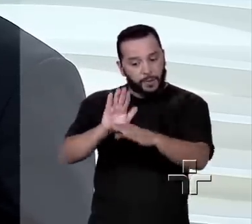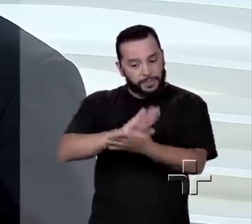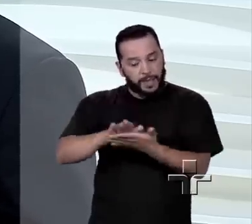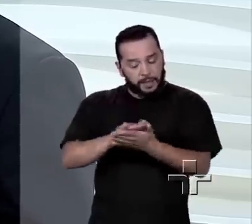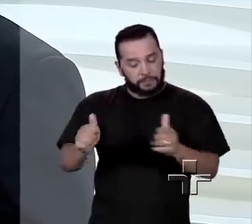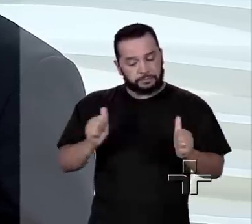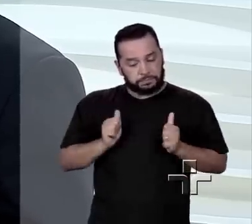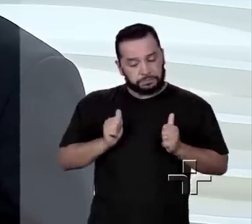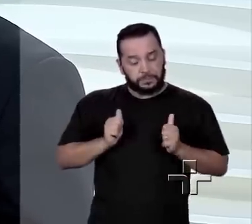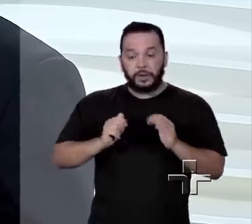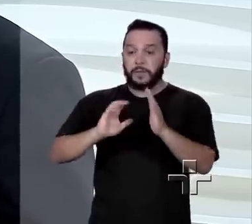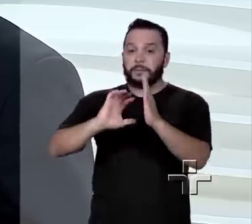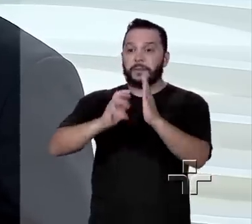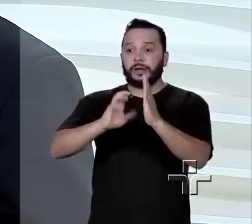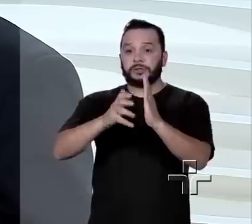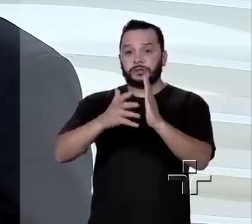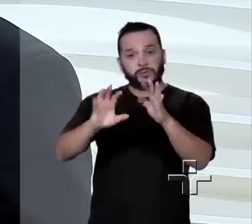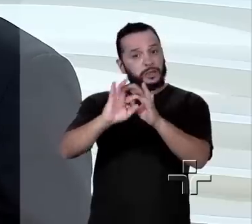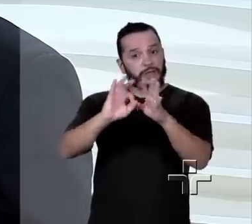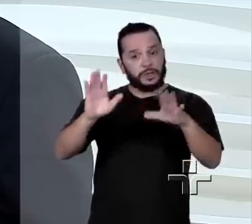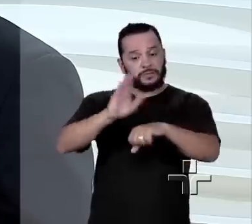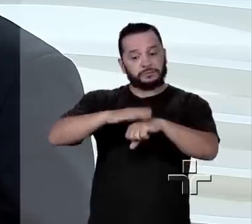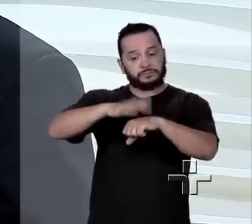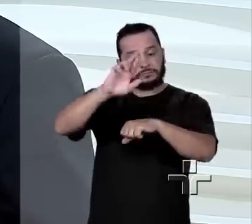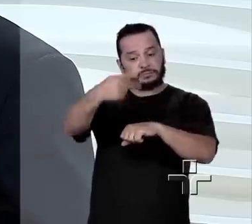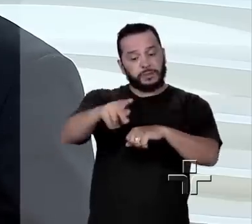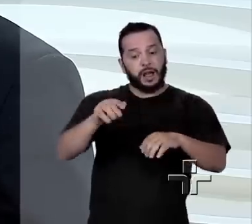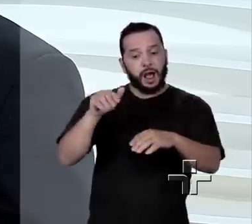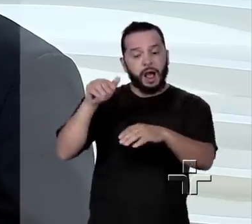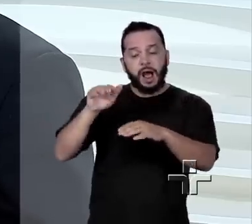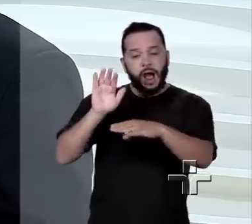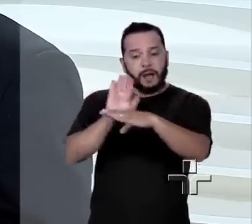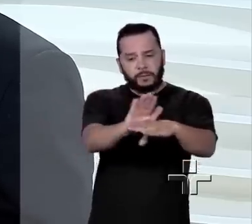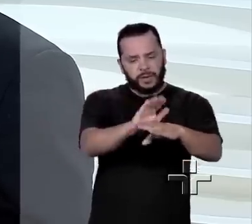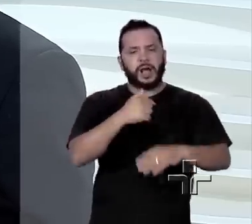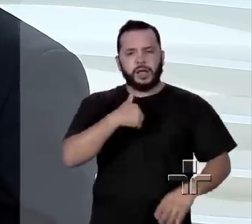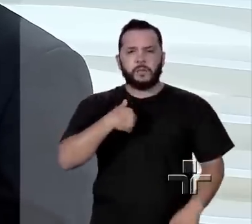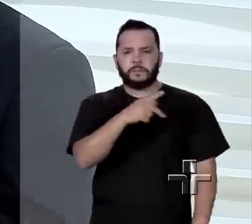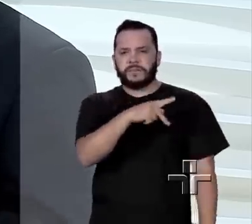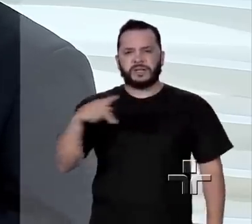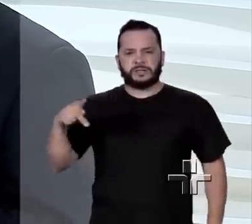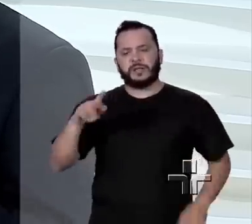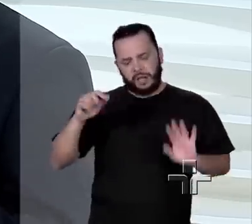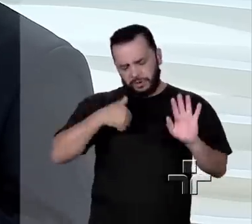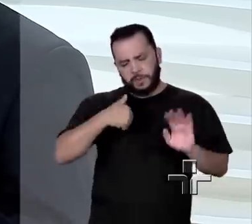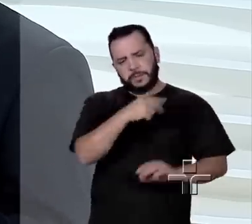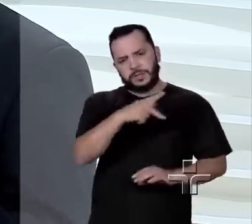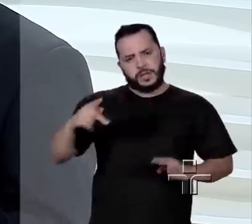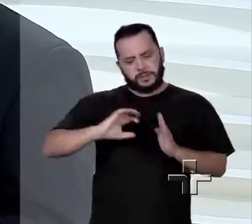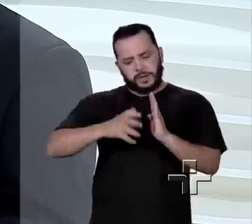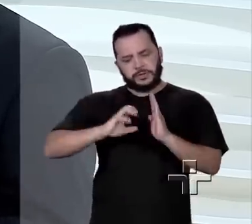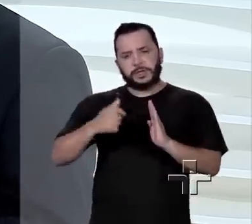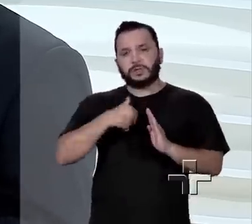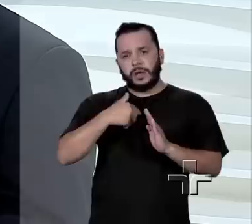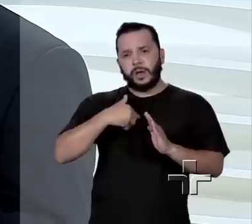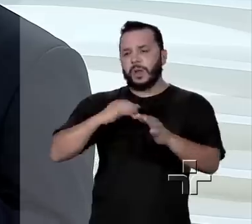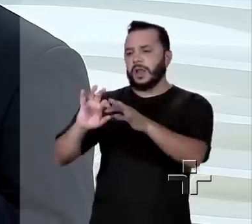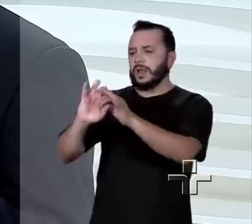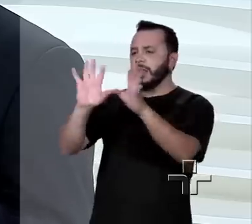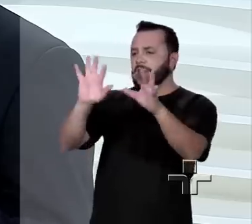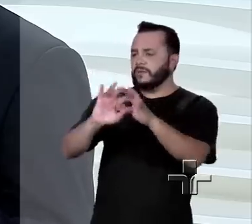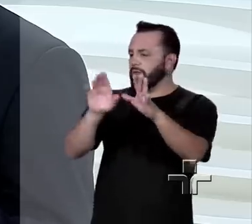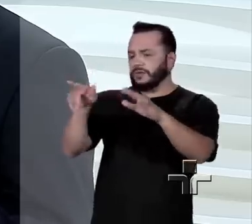ficou liberado para apoiamento. Eu, como presidente estadual do partido, liberei todos os quadros do partido que